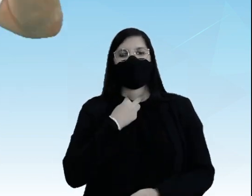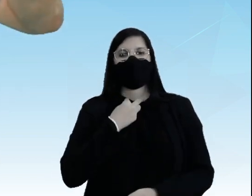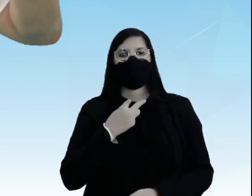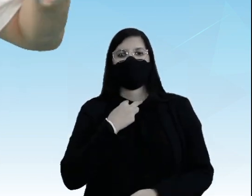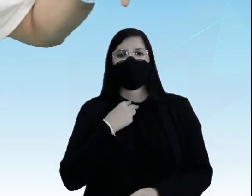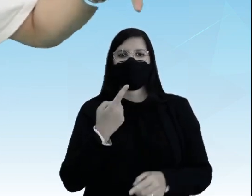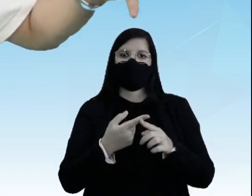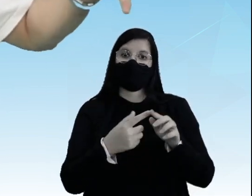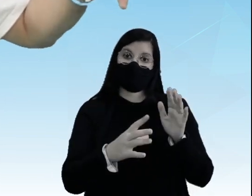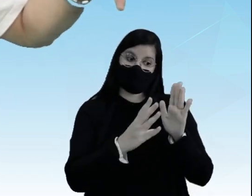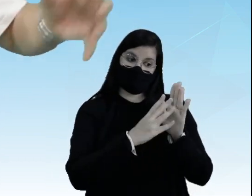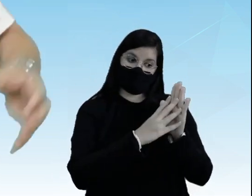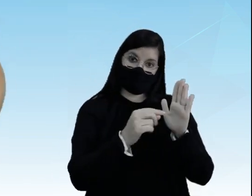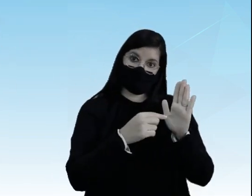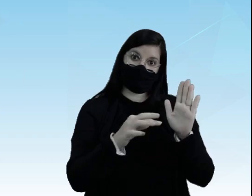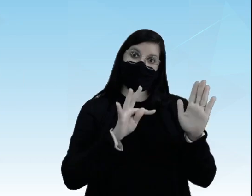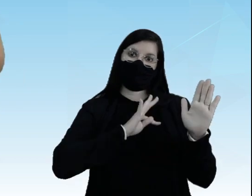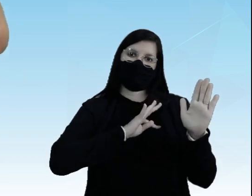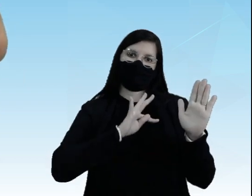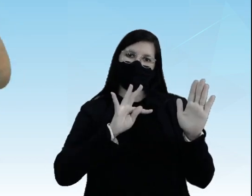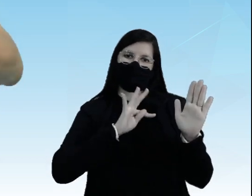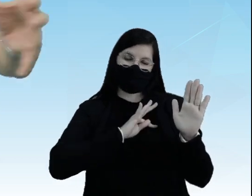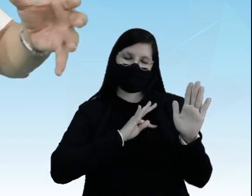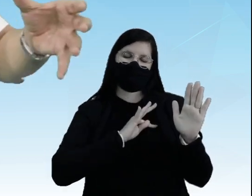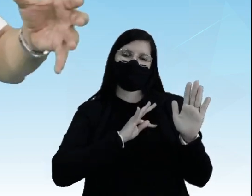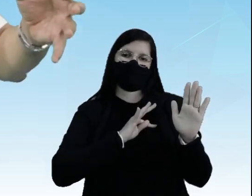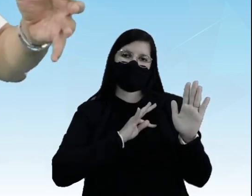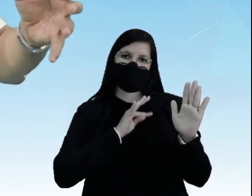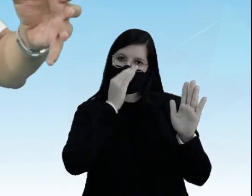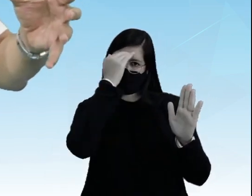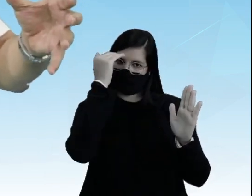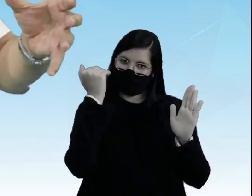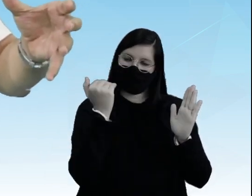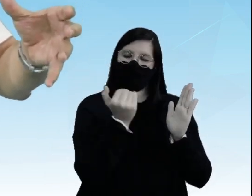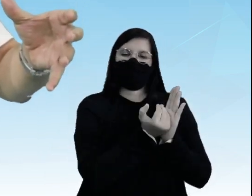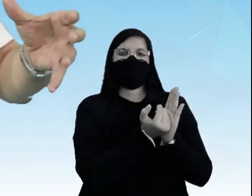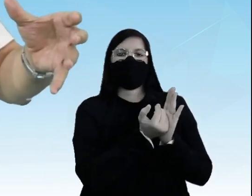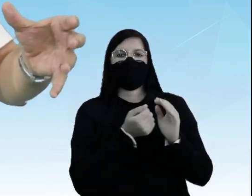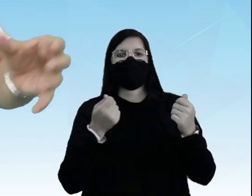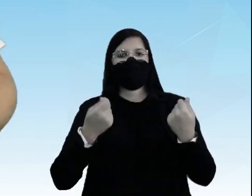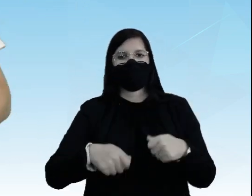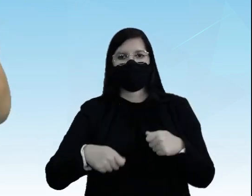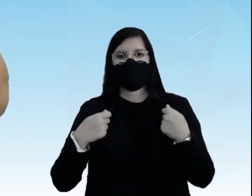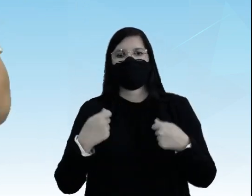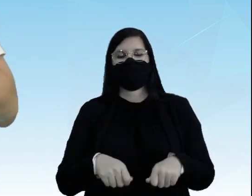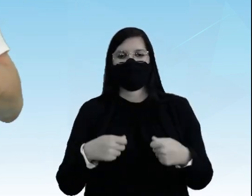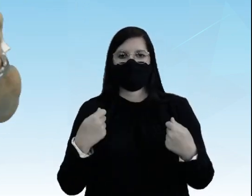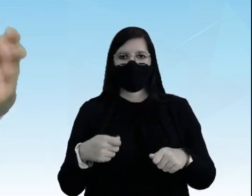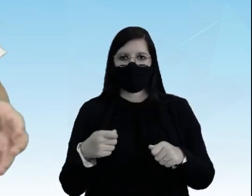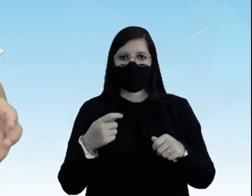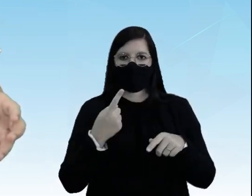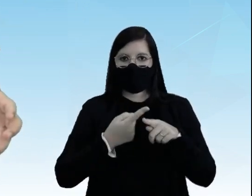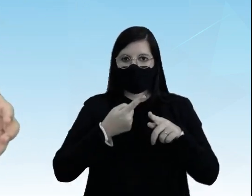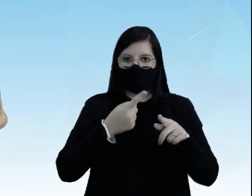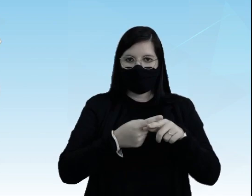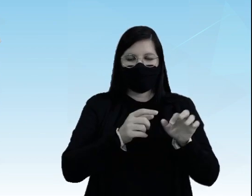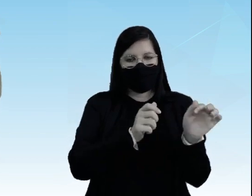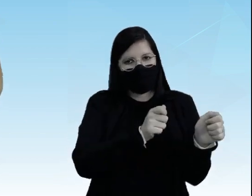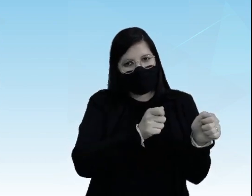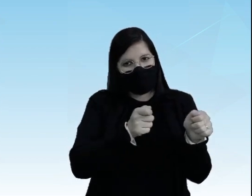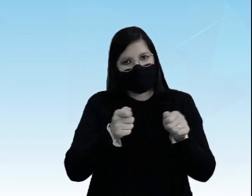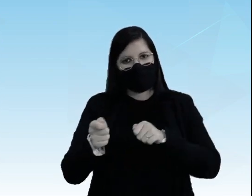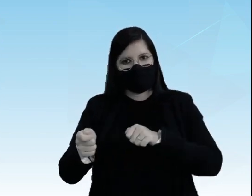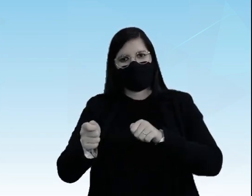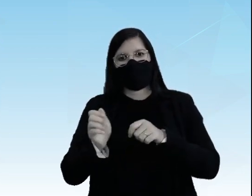normas técnicas. Essas normas técnicas, como eu acabei de falar, elas vão regulamentar o quê? A